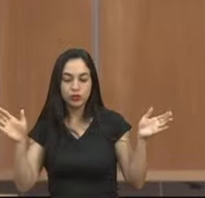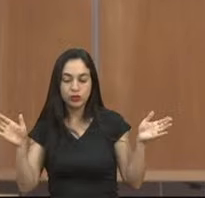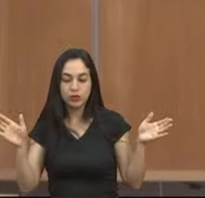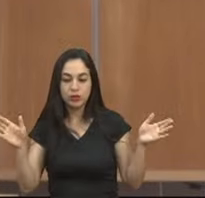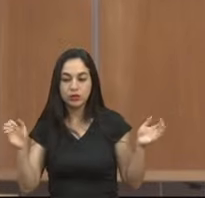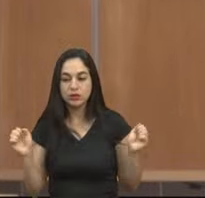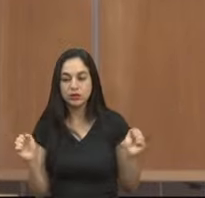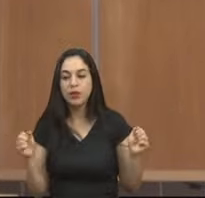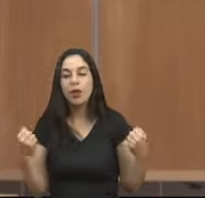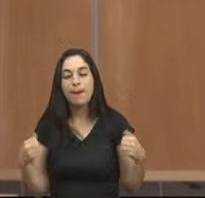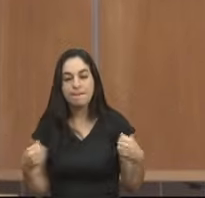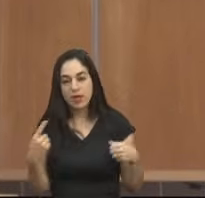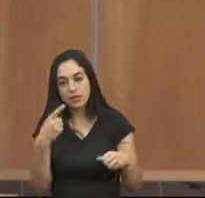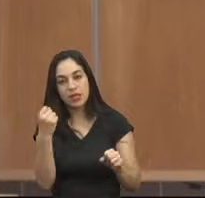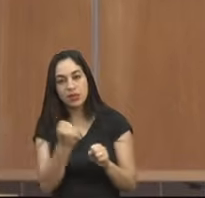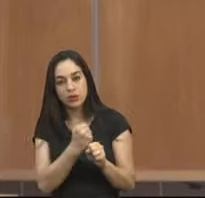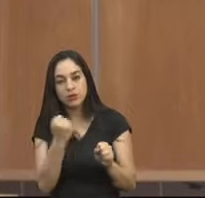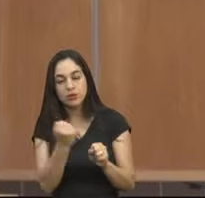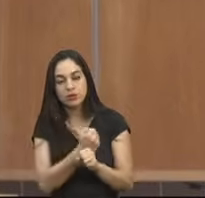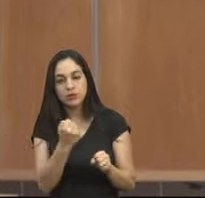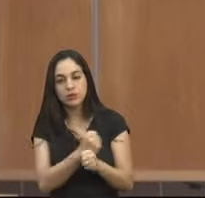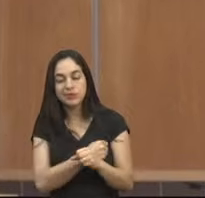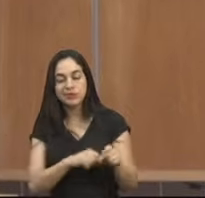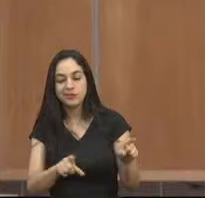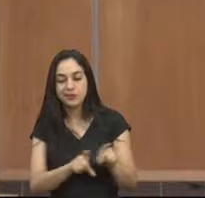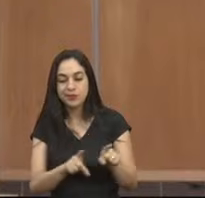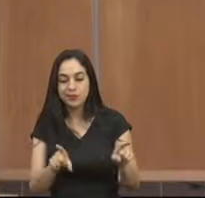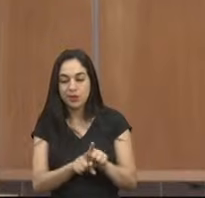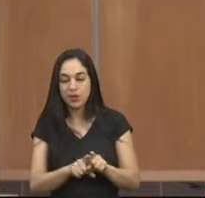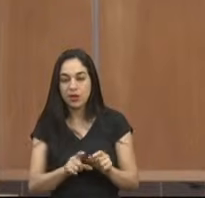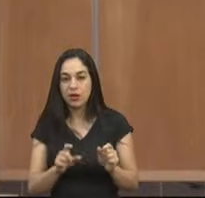fazer também que lá está aqui.